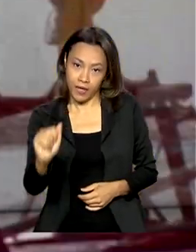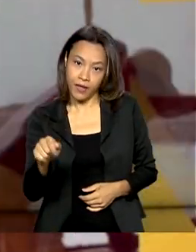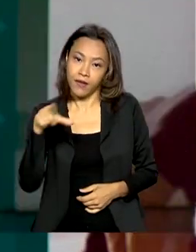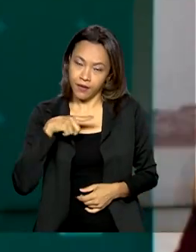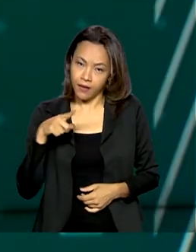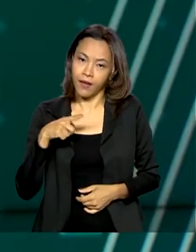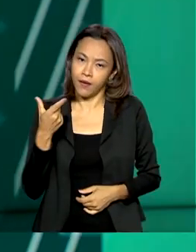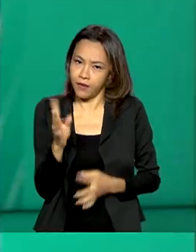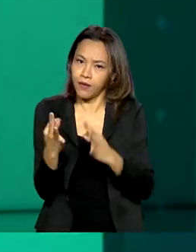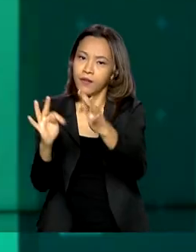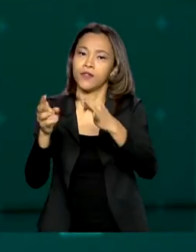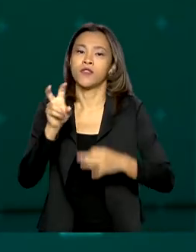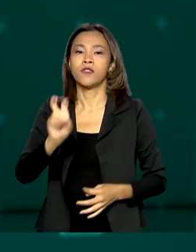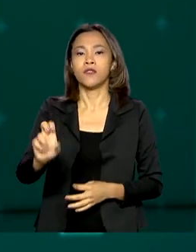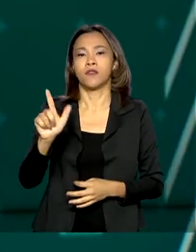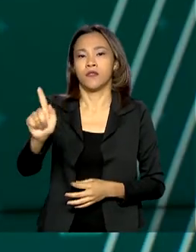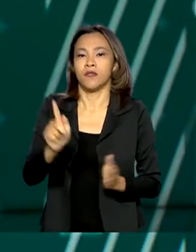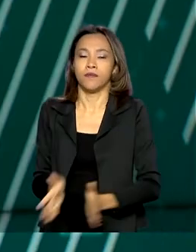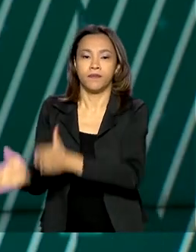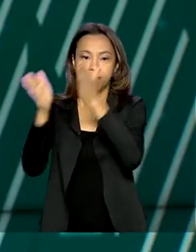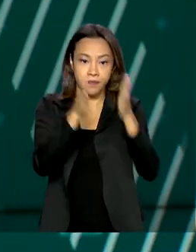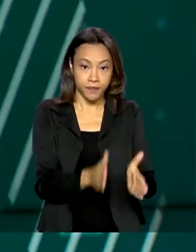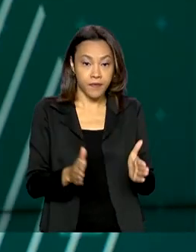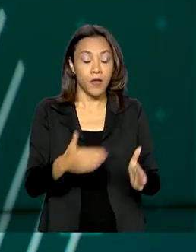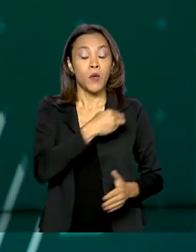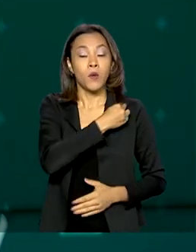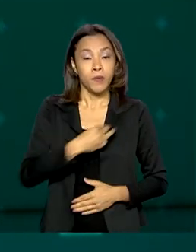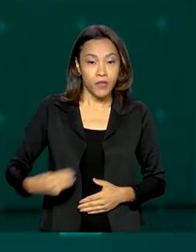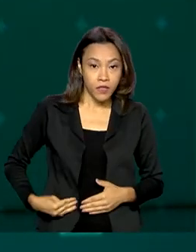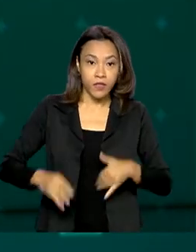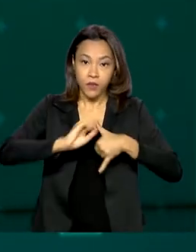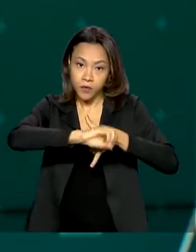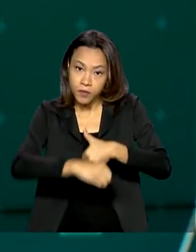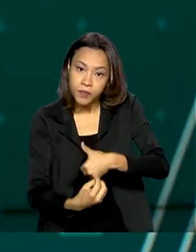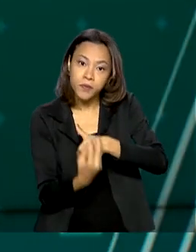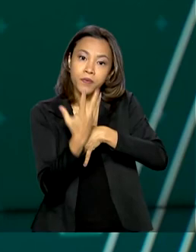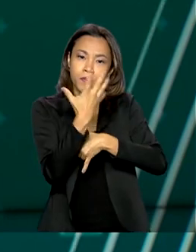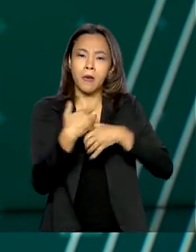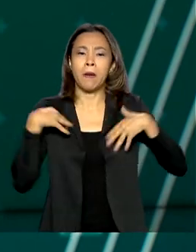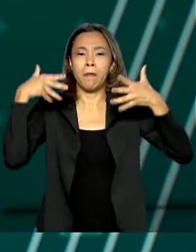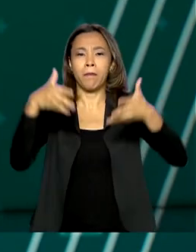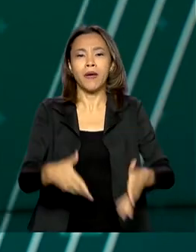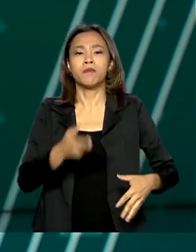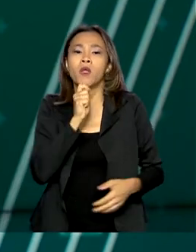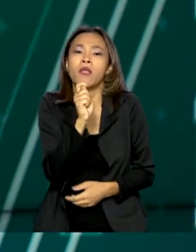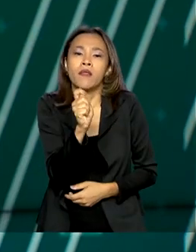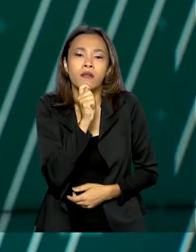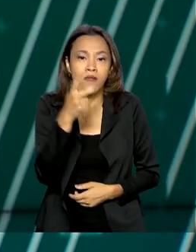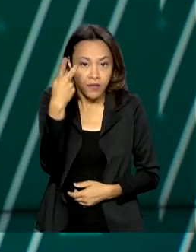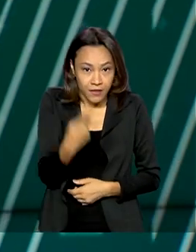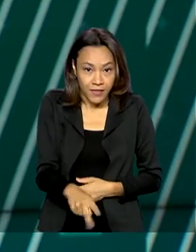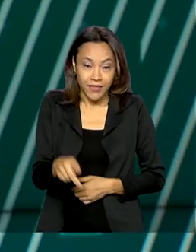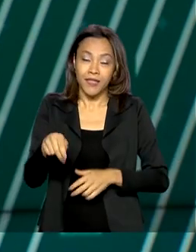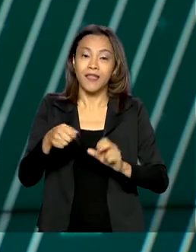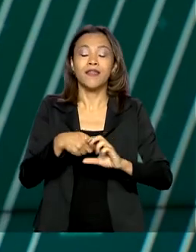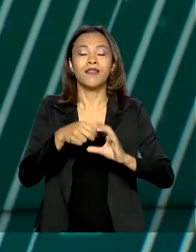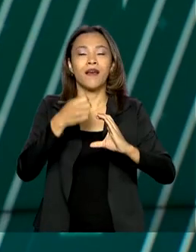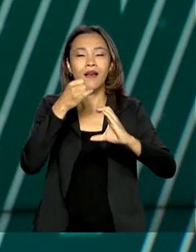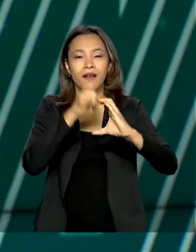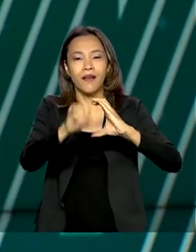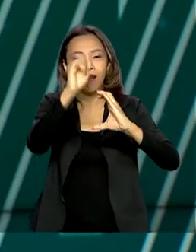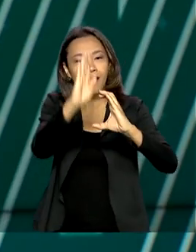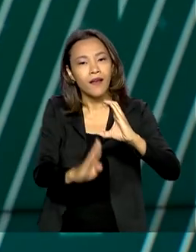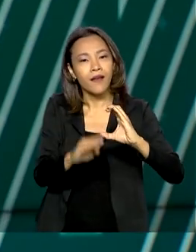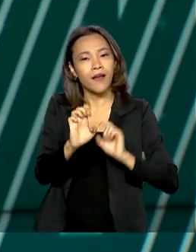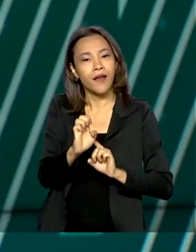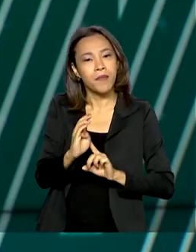e nesta quinta-feira o ministro do meio ambiente Ricardo Salles participou do programa A Voz do Brasil na sede da EPC em Brasília